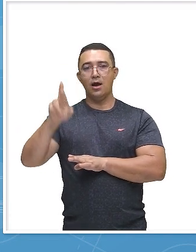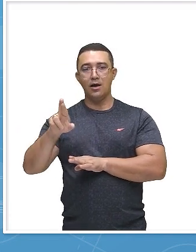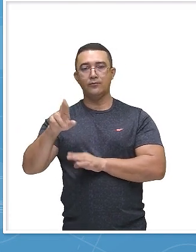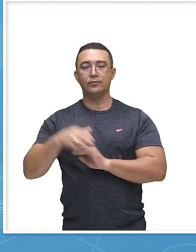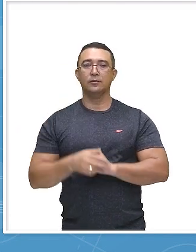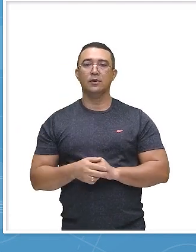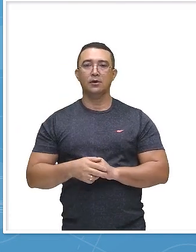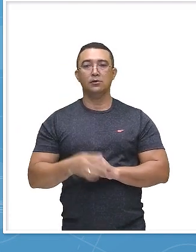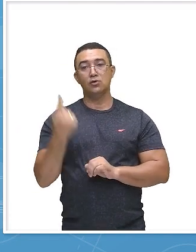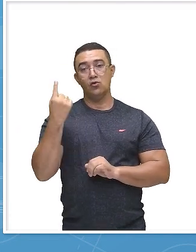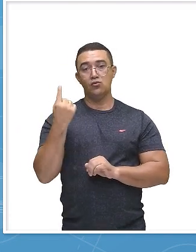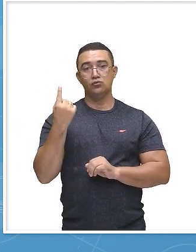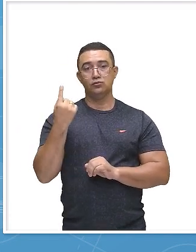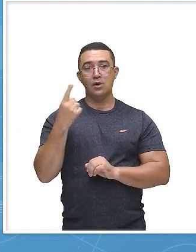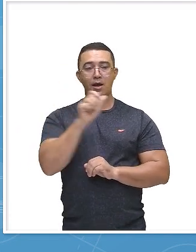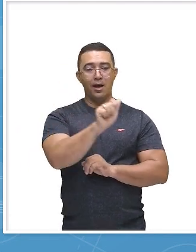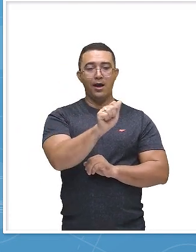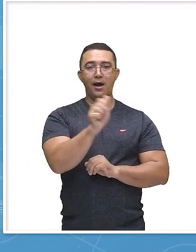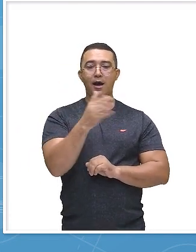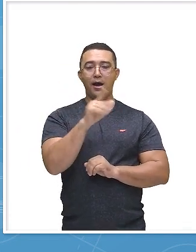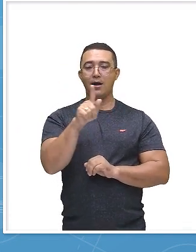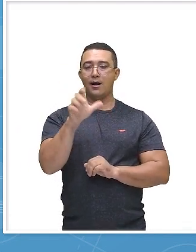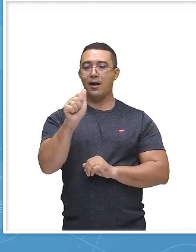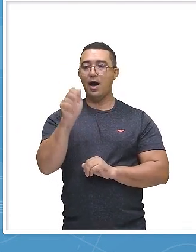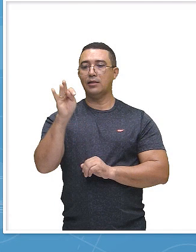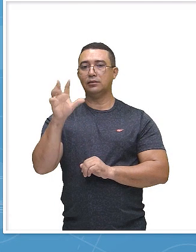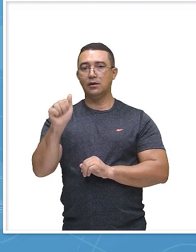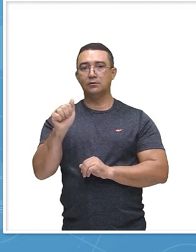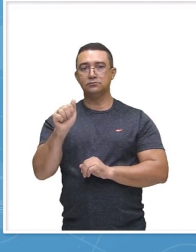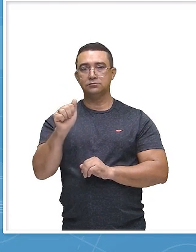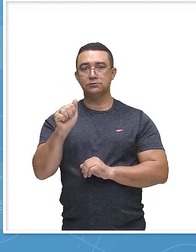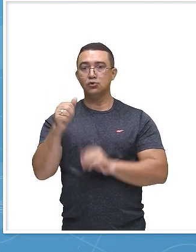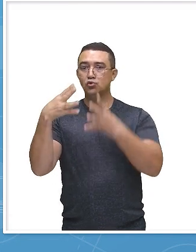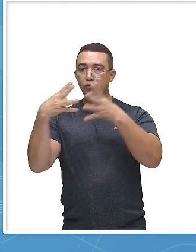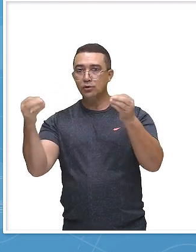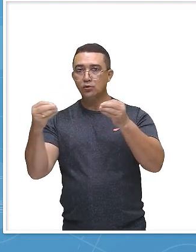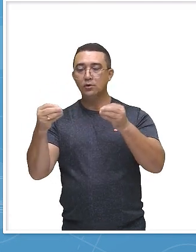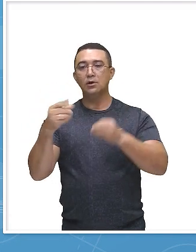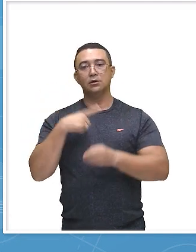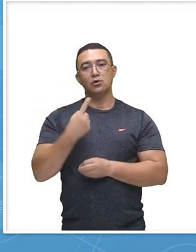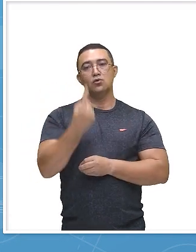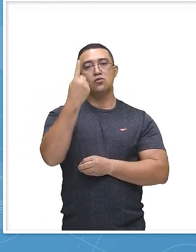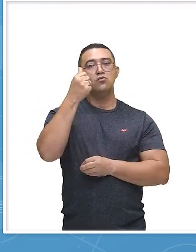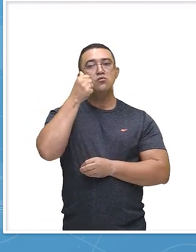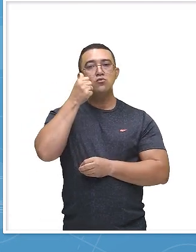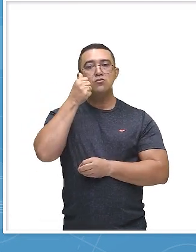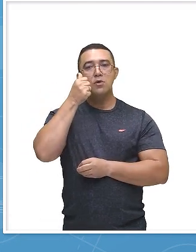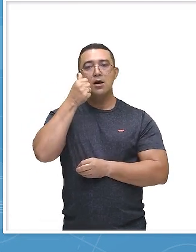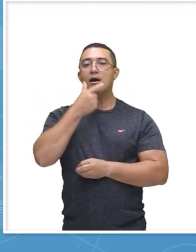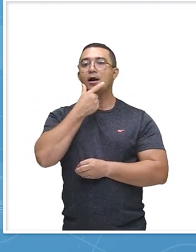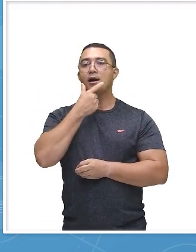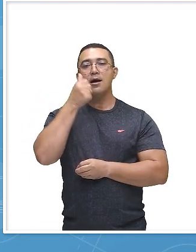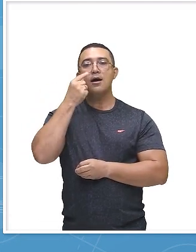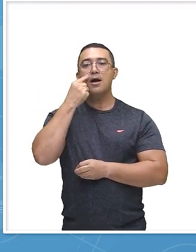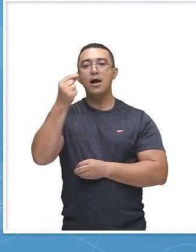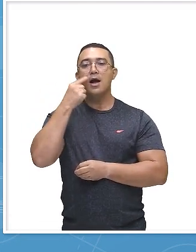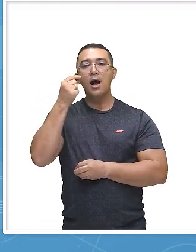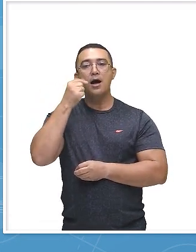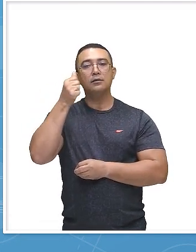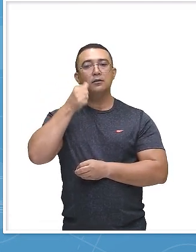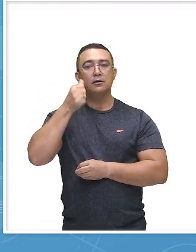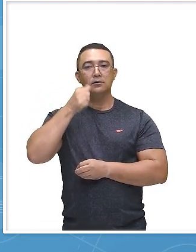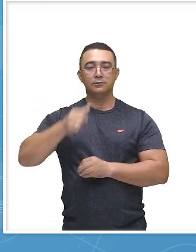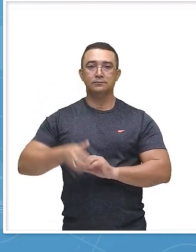tenho apenas uma aqui. Seguindo, então, nós temos isso aqui, ó. O cabelo é encaracolado.